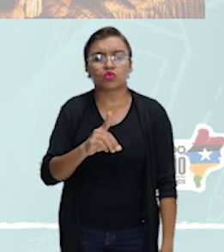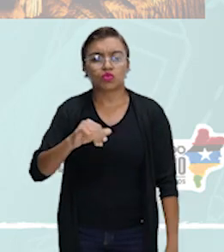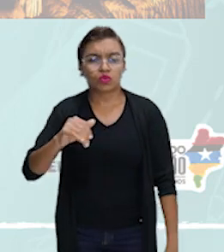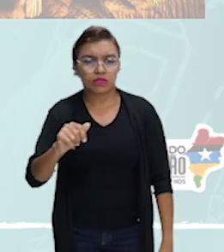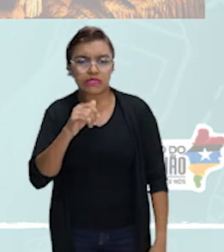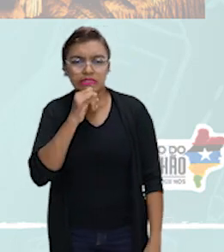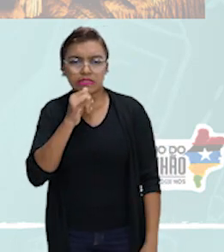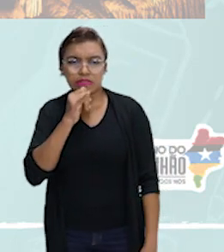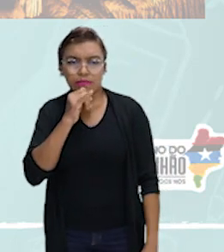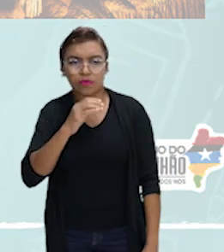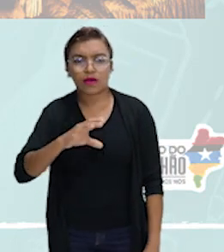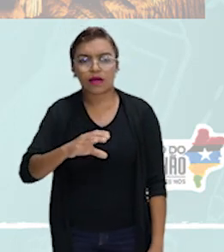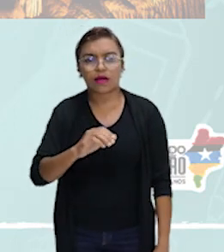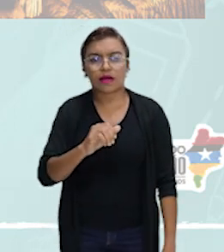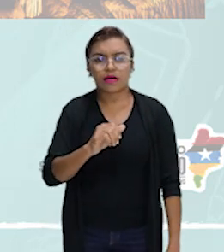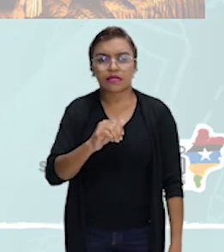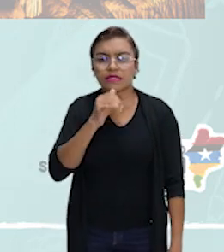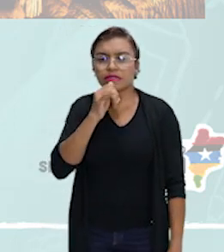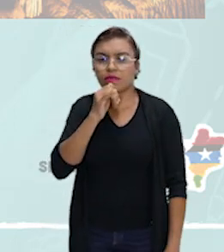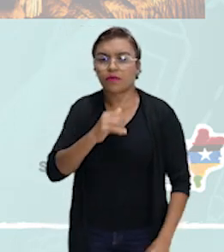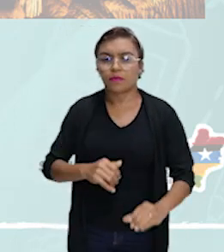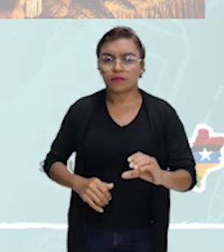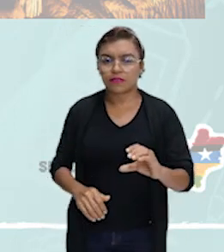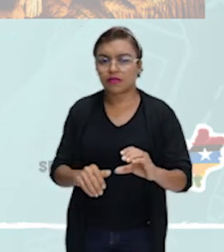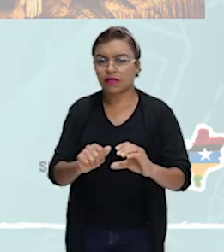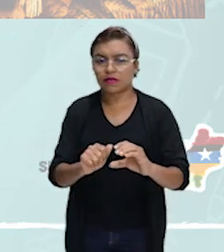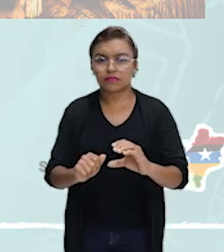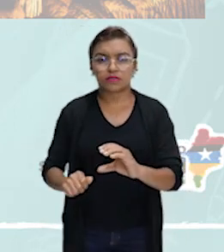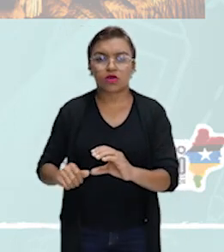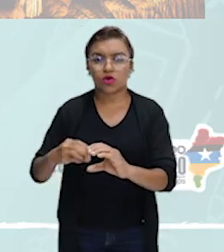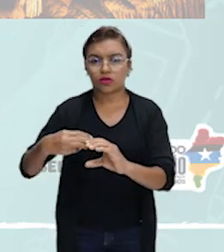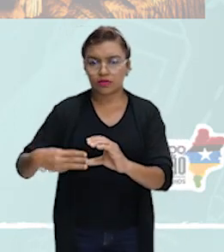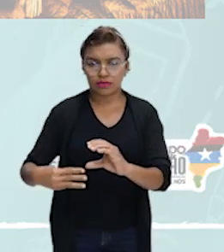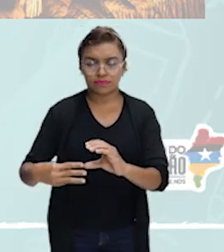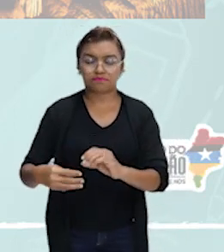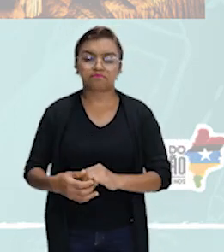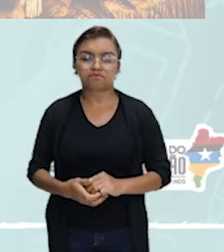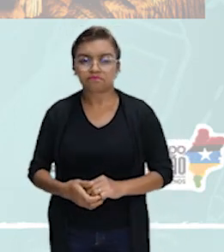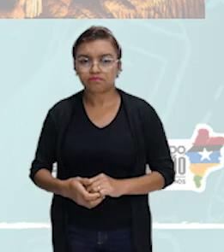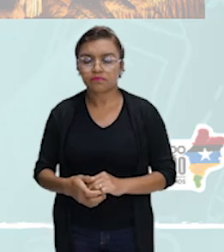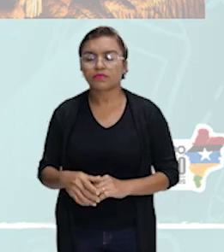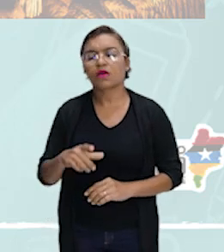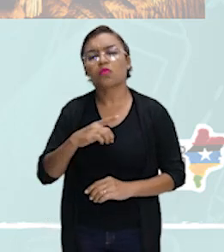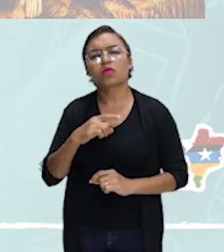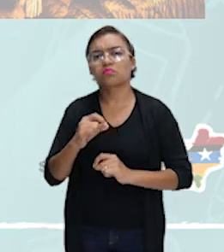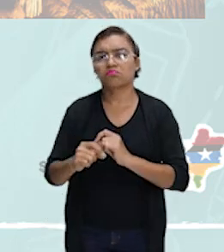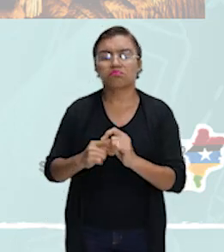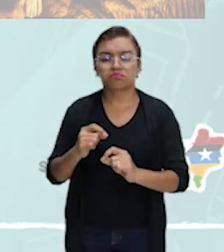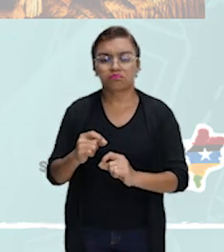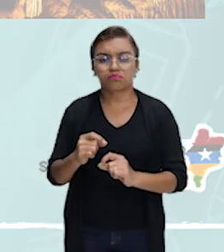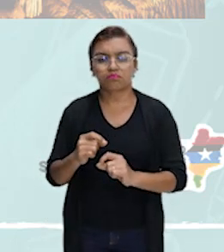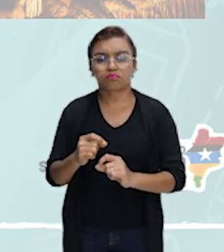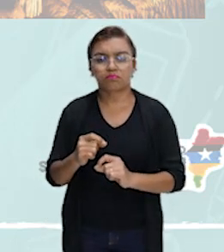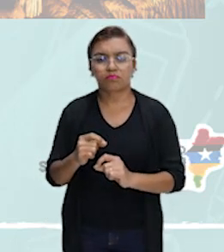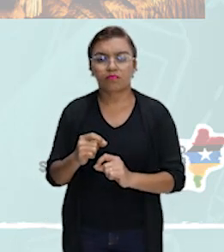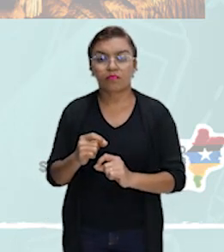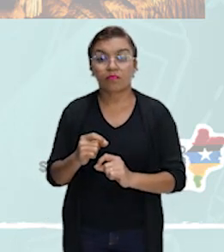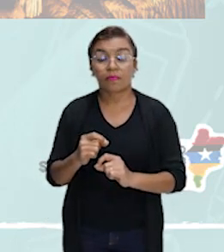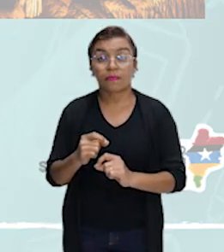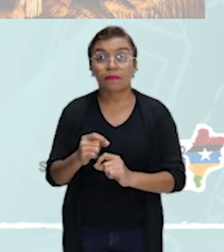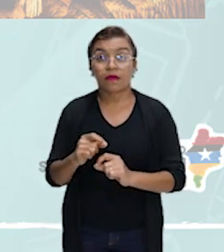de cálcio, CaCO3, ok? O carbonato de cálcio, turma, ele é encontrado em